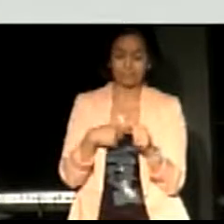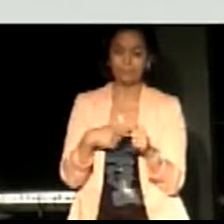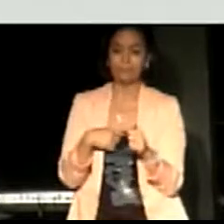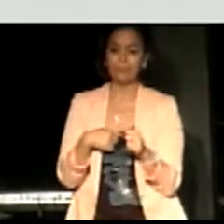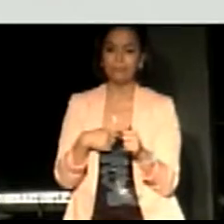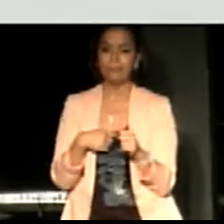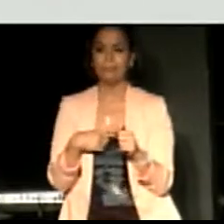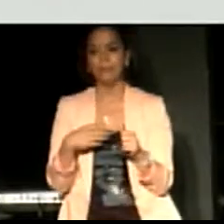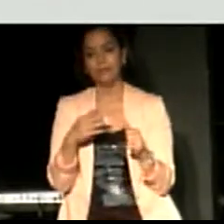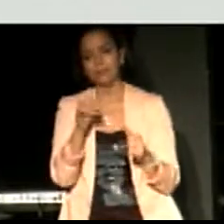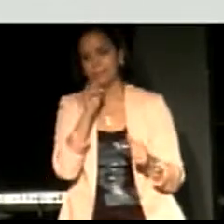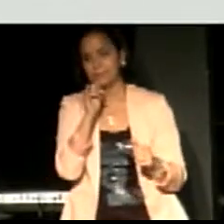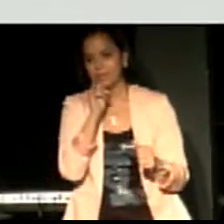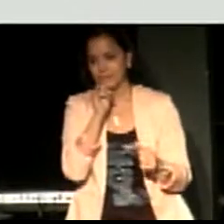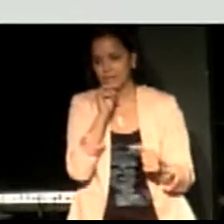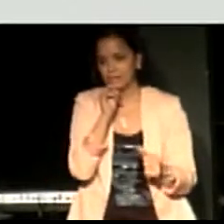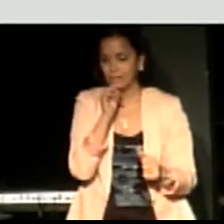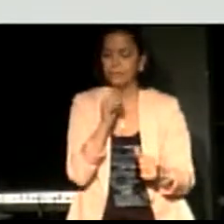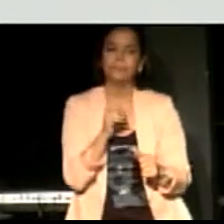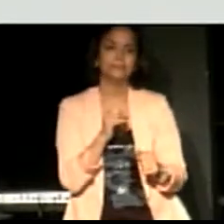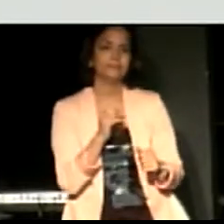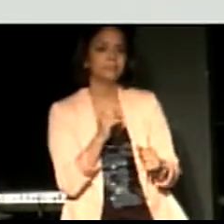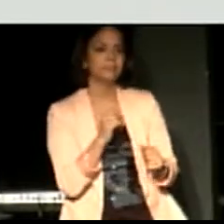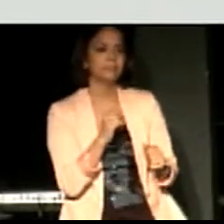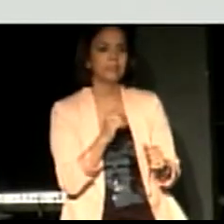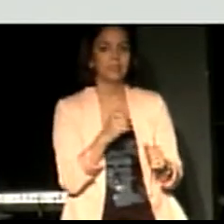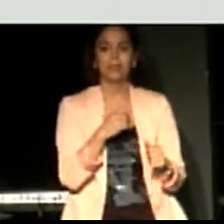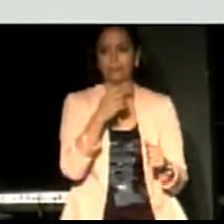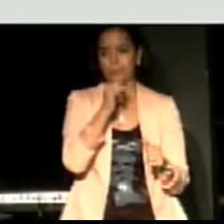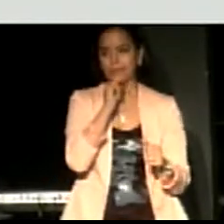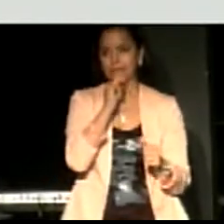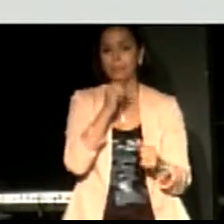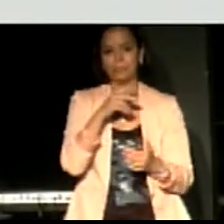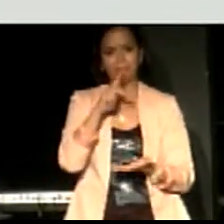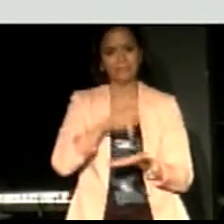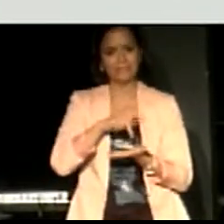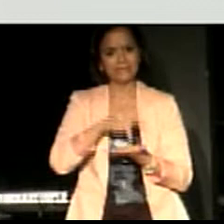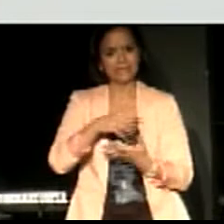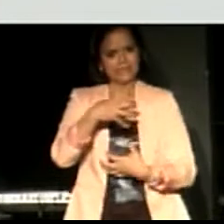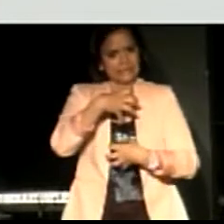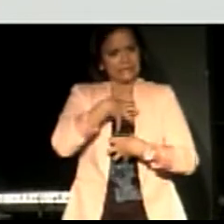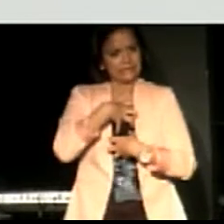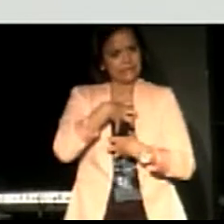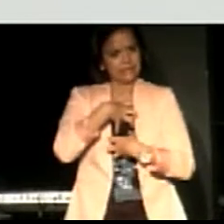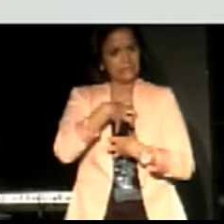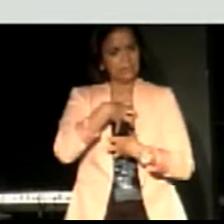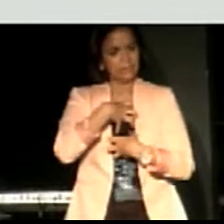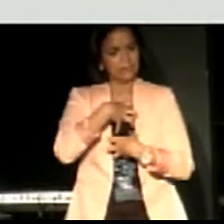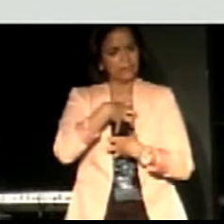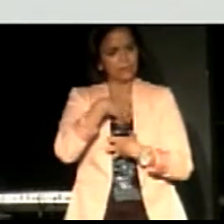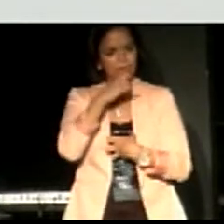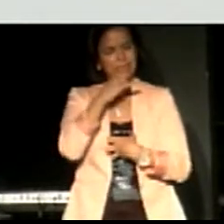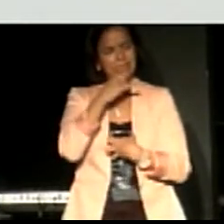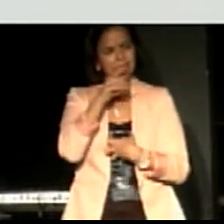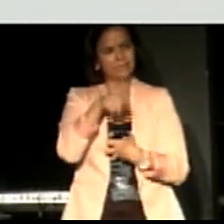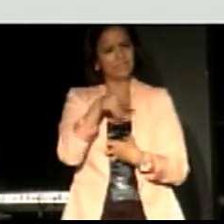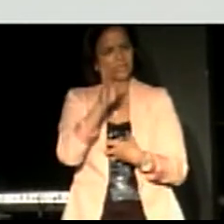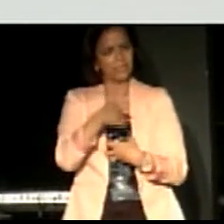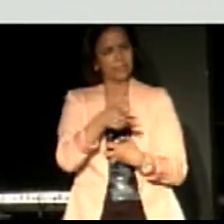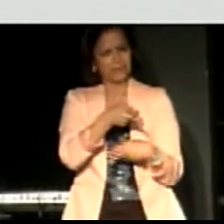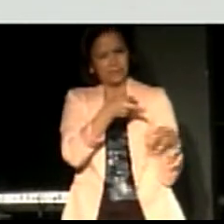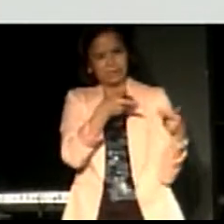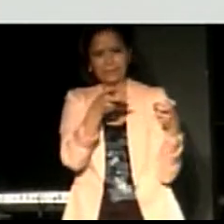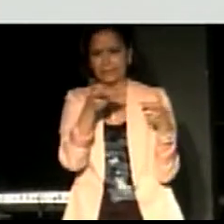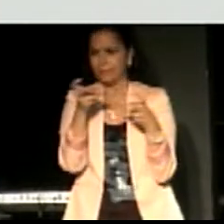esse contraste entre a essência e a aparência. Você mesmo talvez já tenha visto uma série de